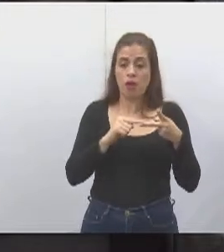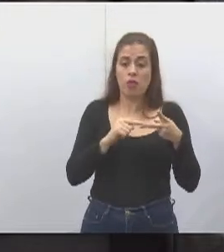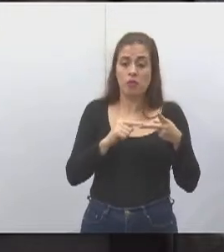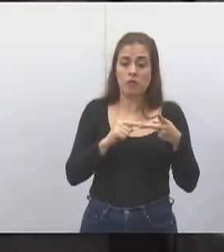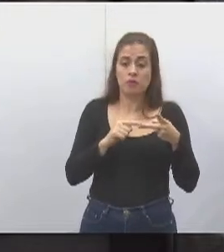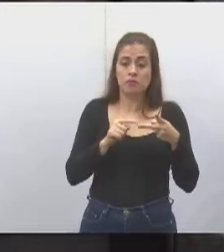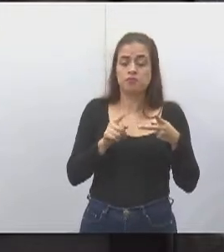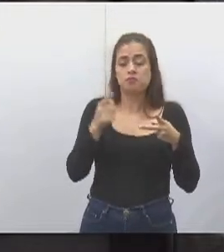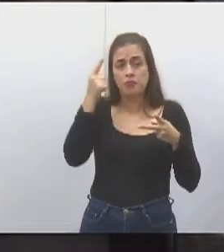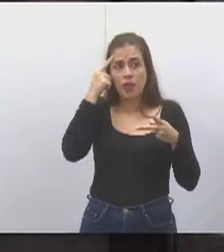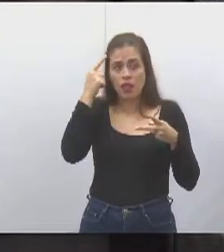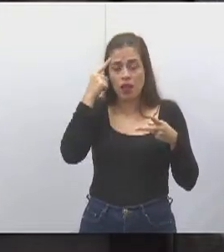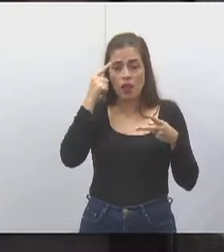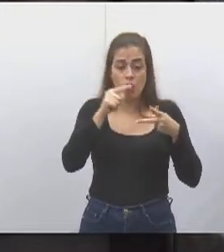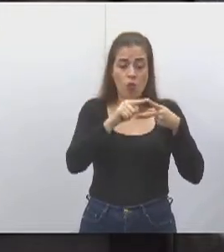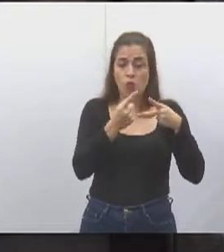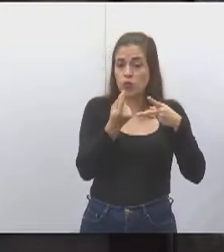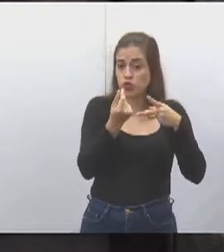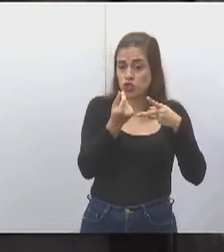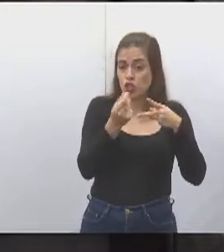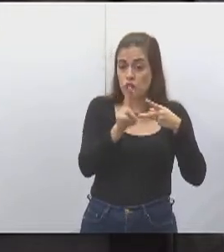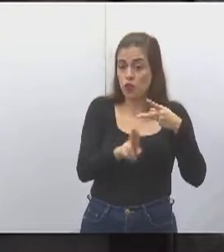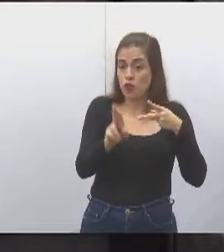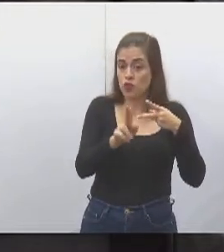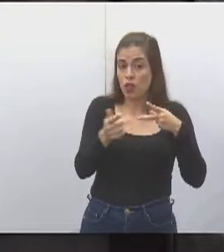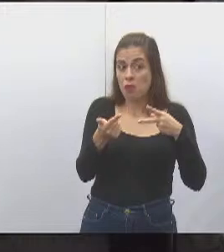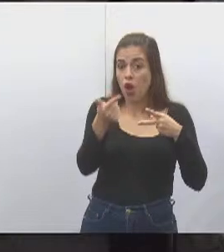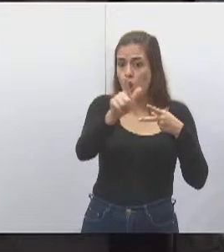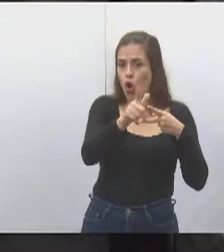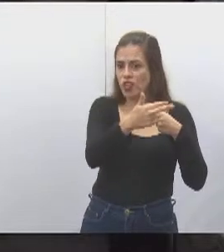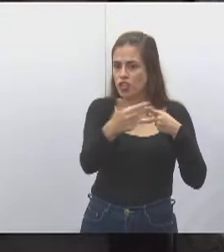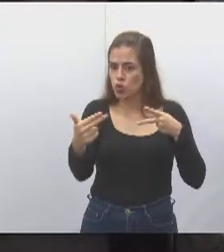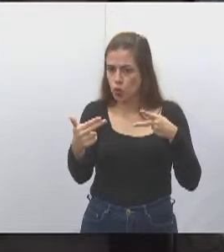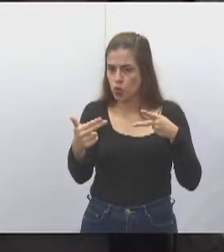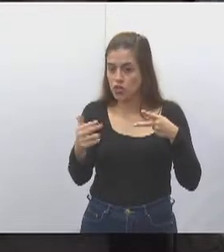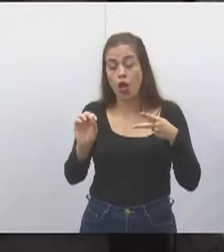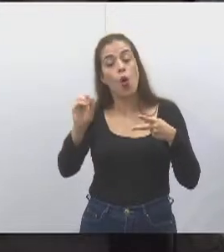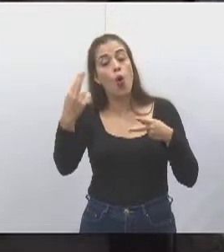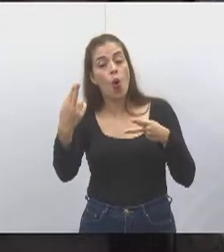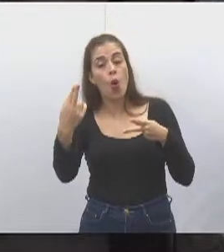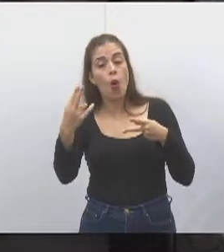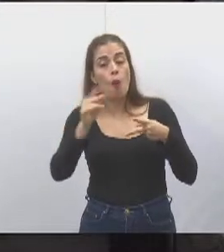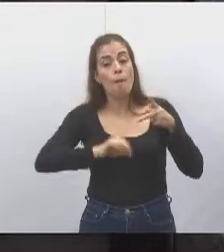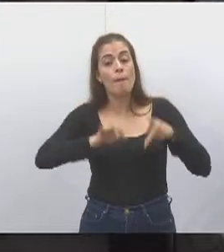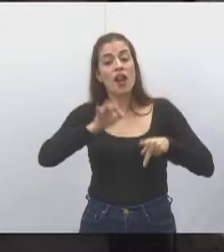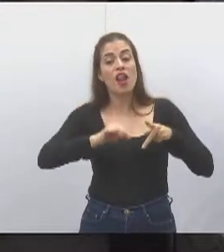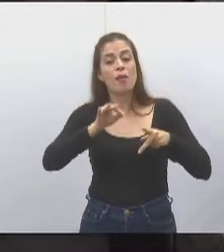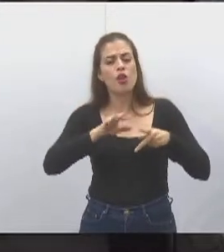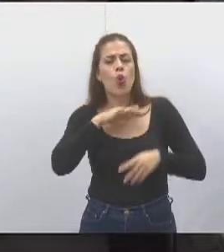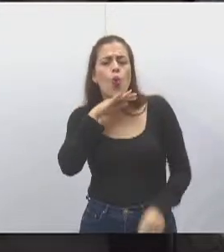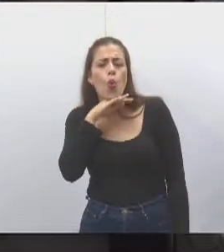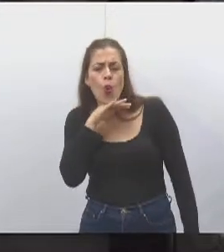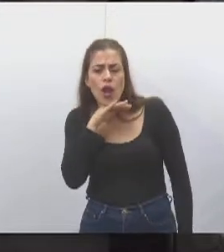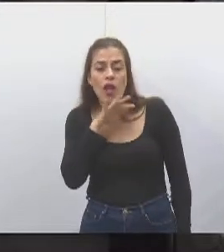pode formular: ou que o dinheiro foi utilizado de forma indevida ou que foi mal planejado, né? Quando a gente compara então